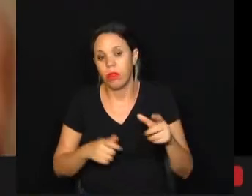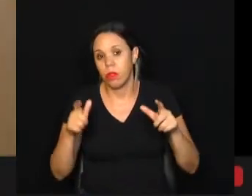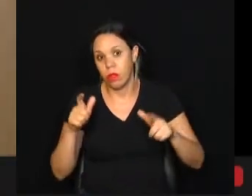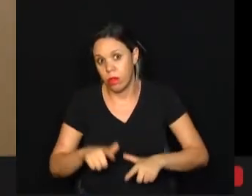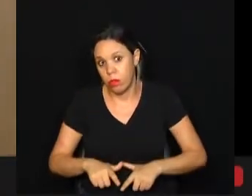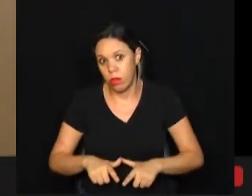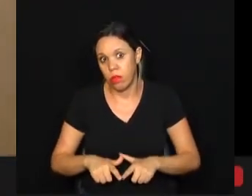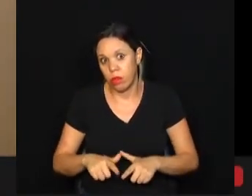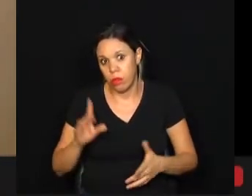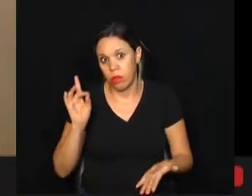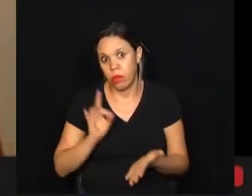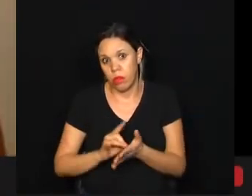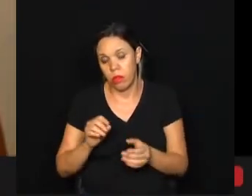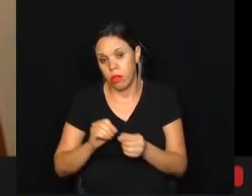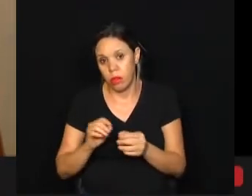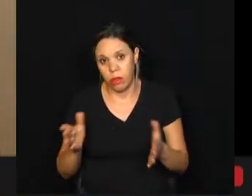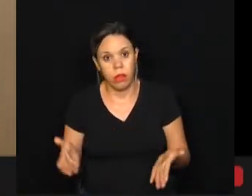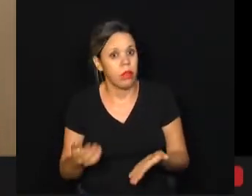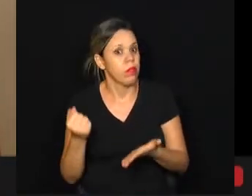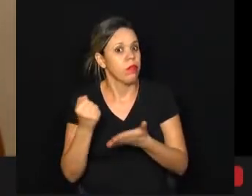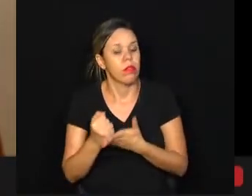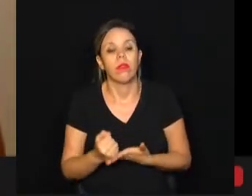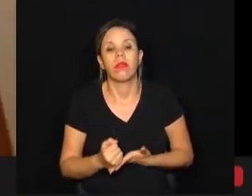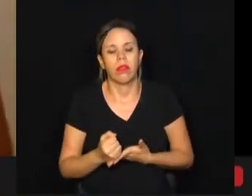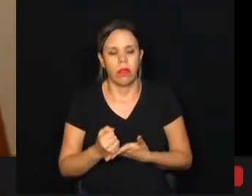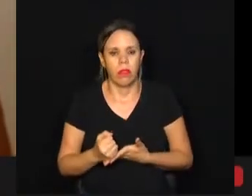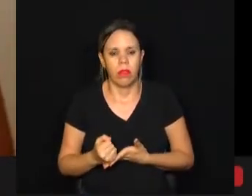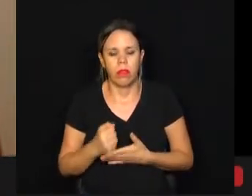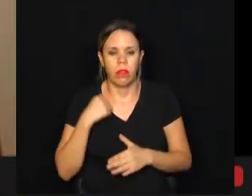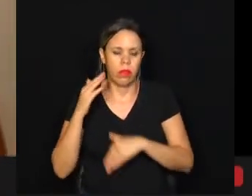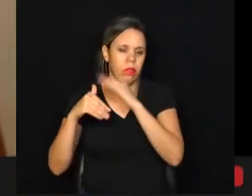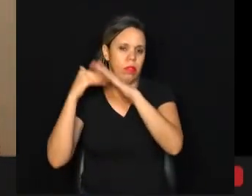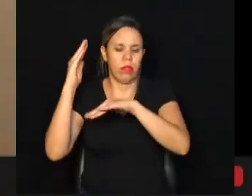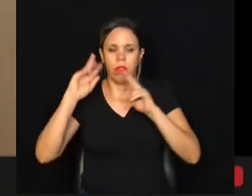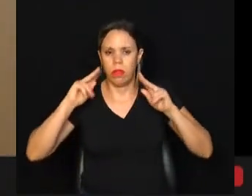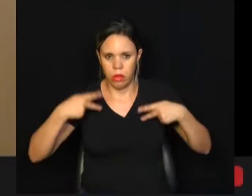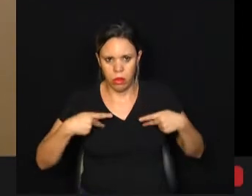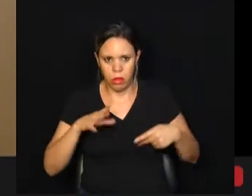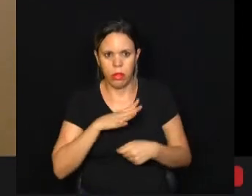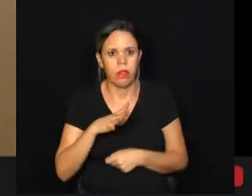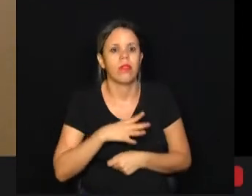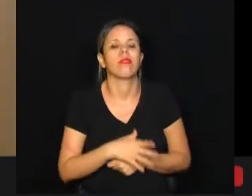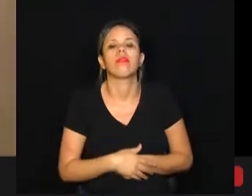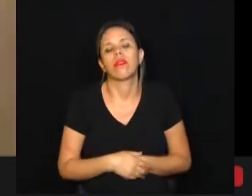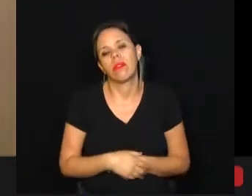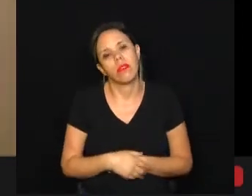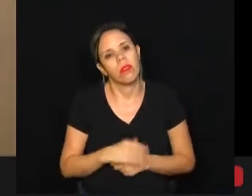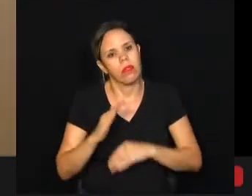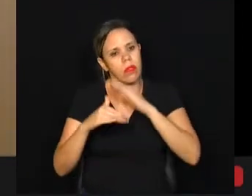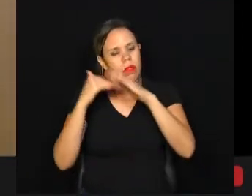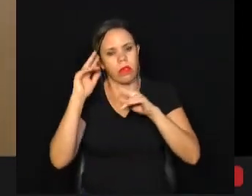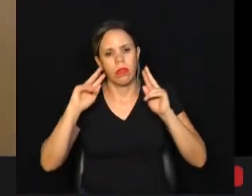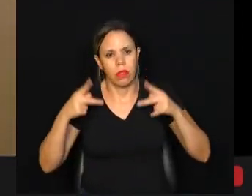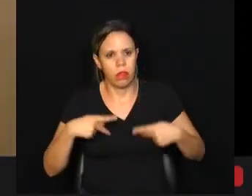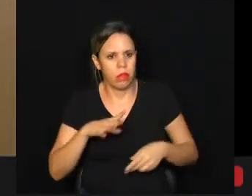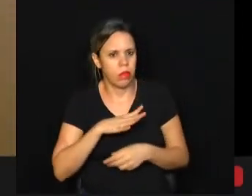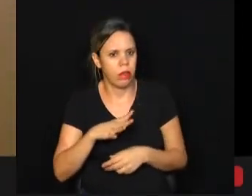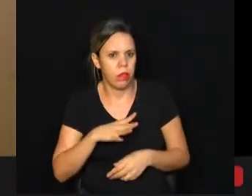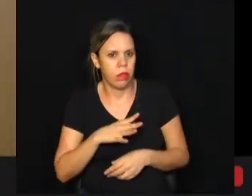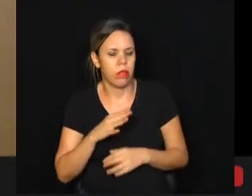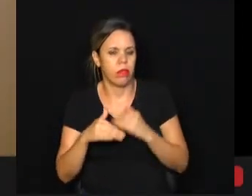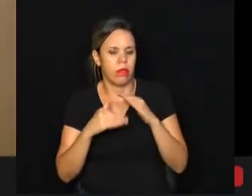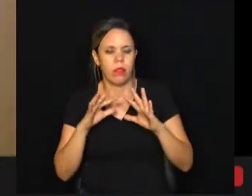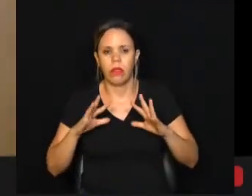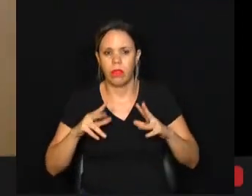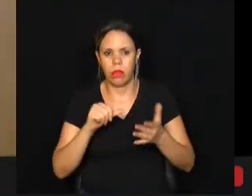isto efetivamente colabora com o desenvolvimento humano da cidade. Desenvolver humanamente a cidade, você desenvolve a cidade em